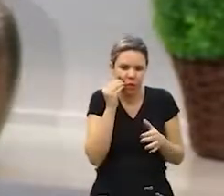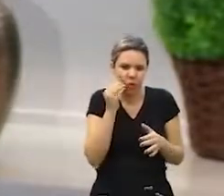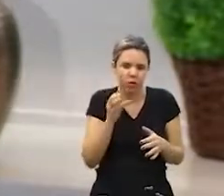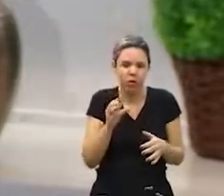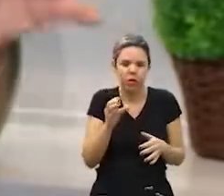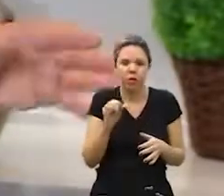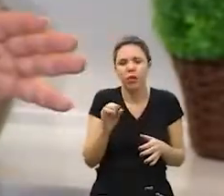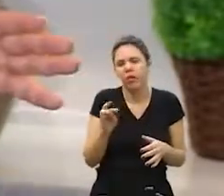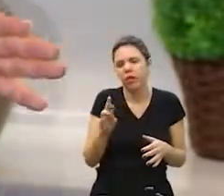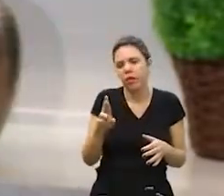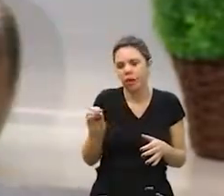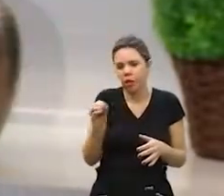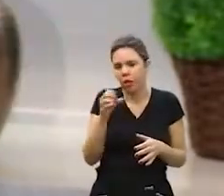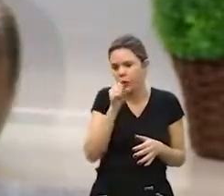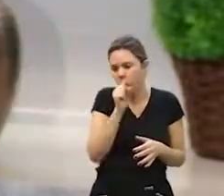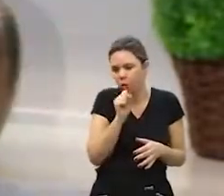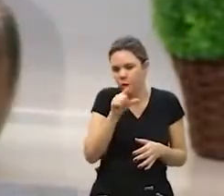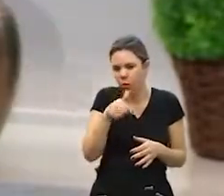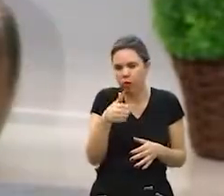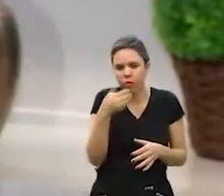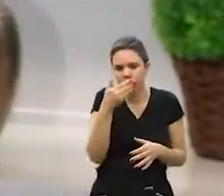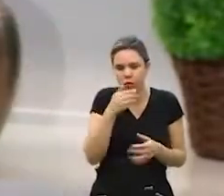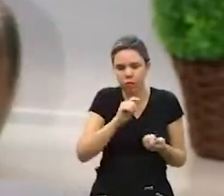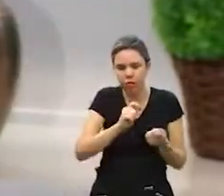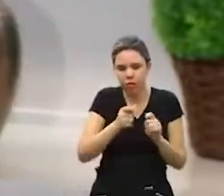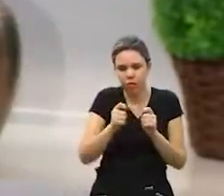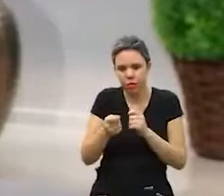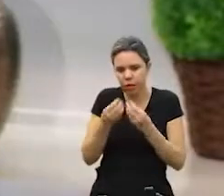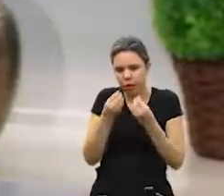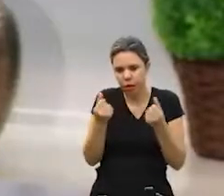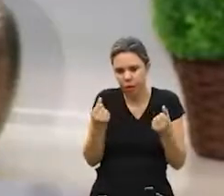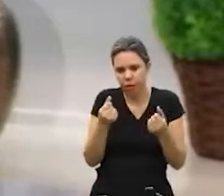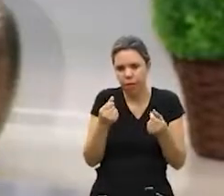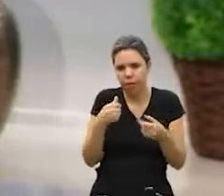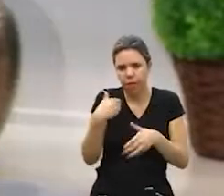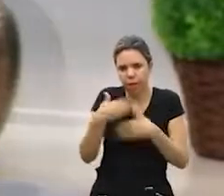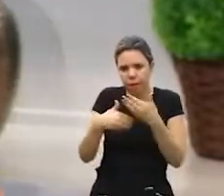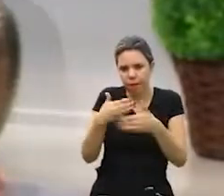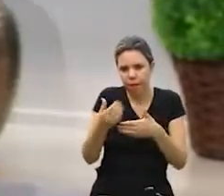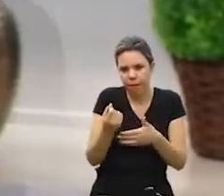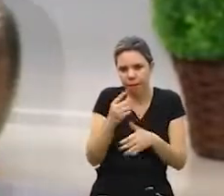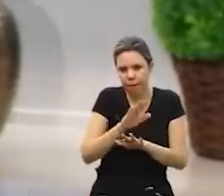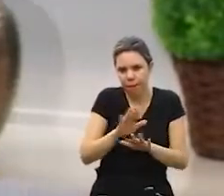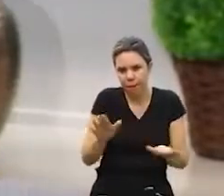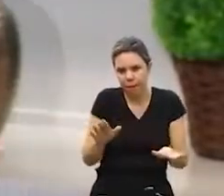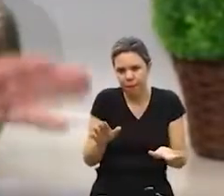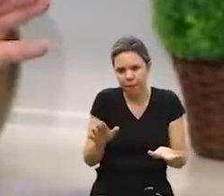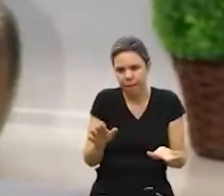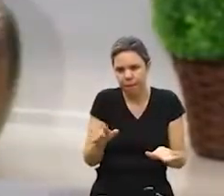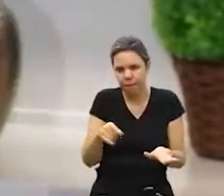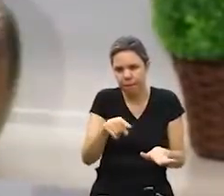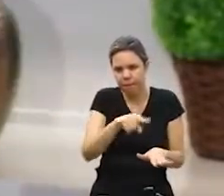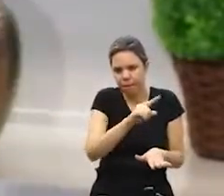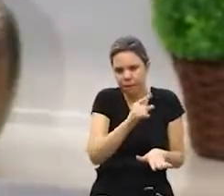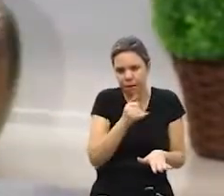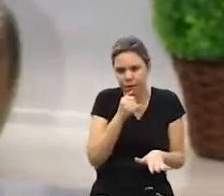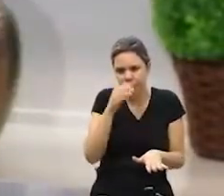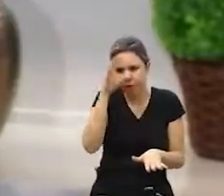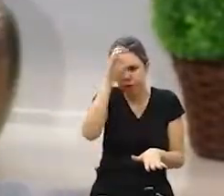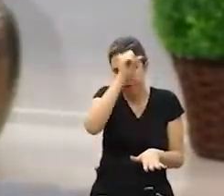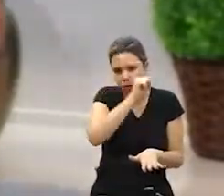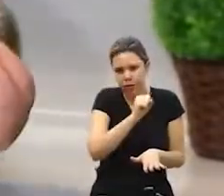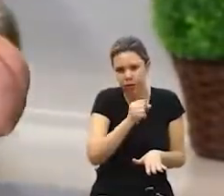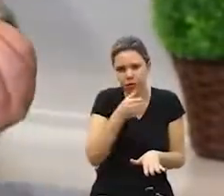um cítrico e pro doce, porque você vai adaptando seu paladar ali numa graduação que você não vai estranhar. E quando você for